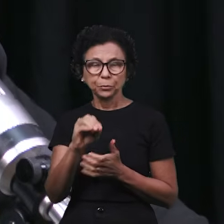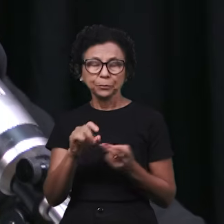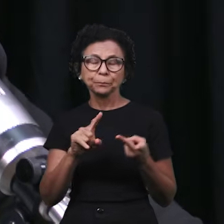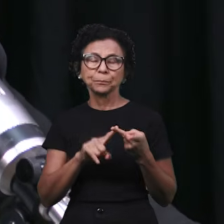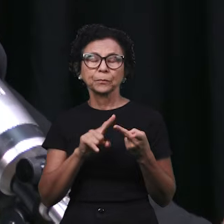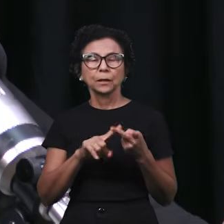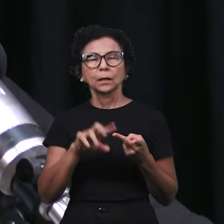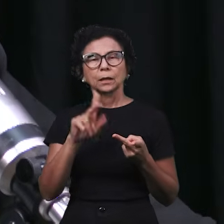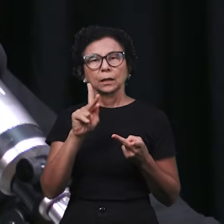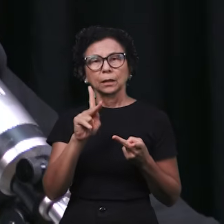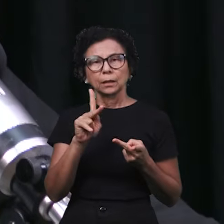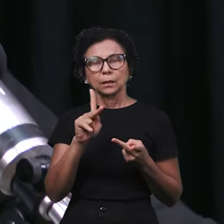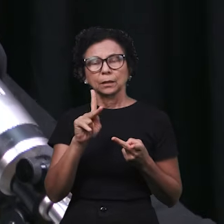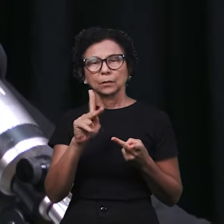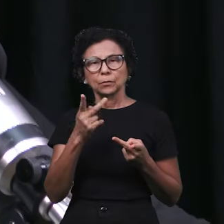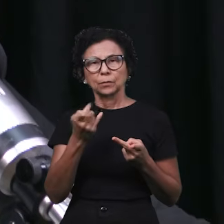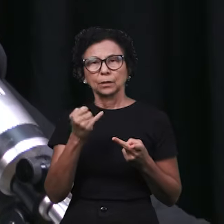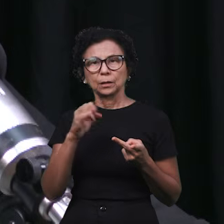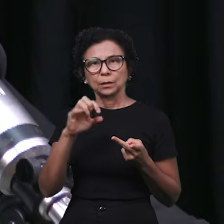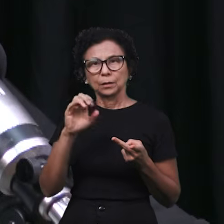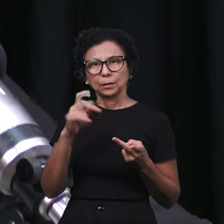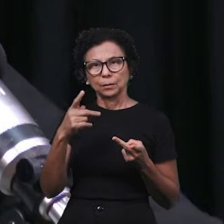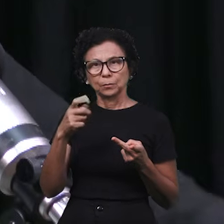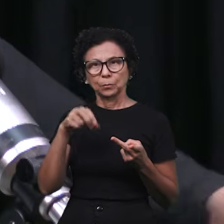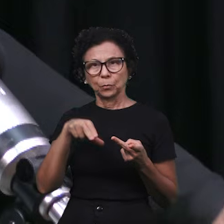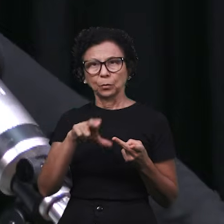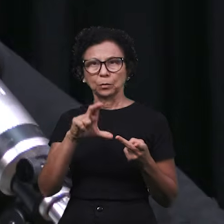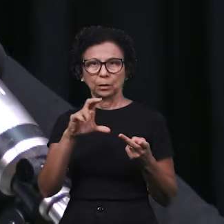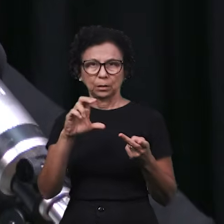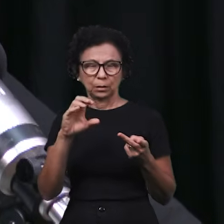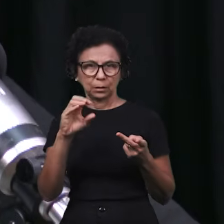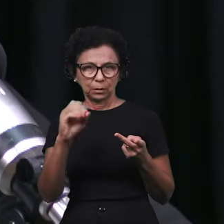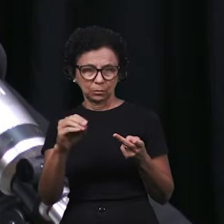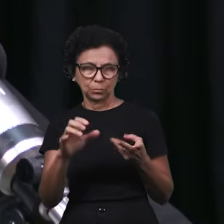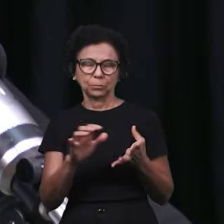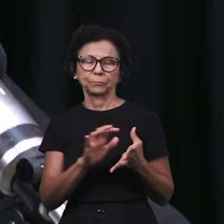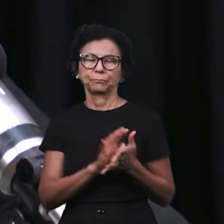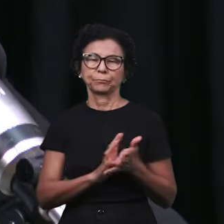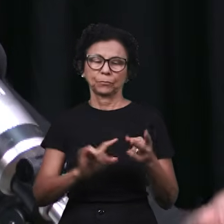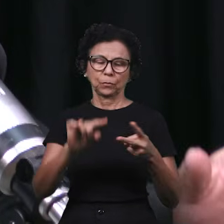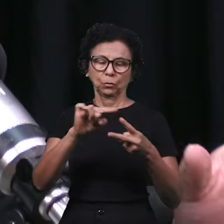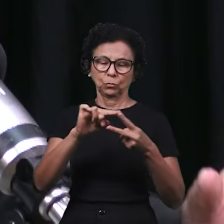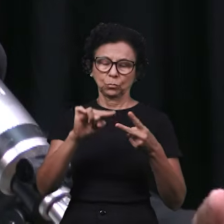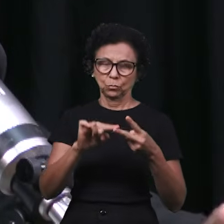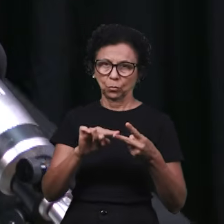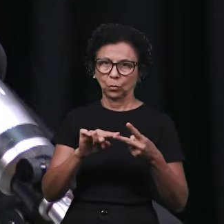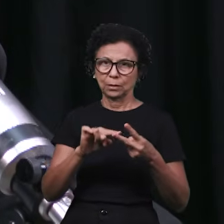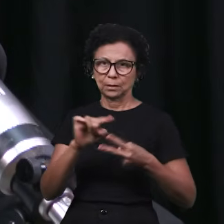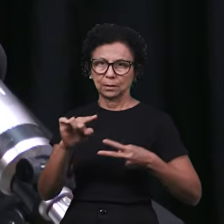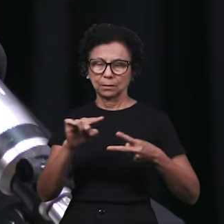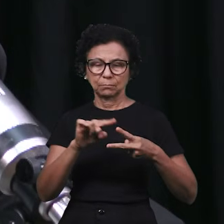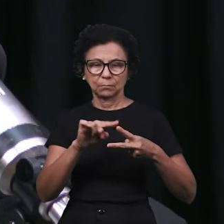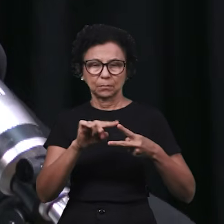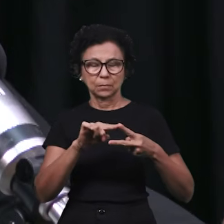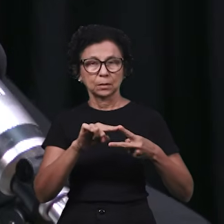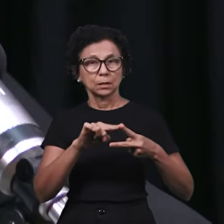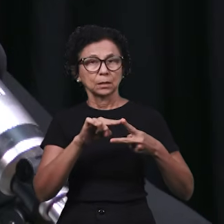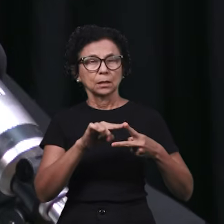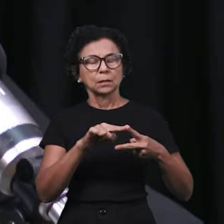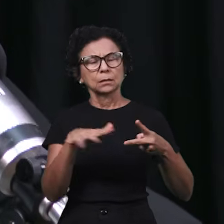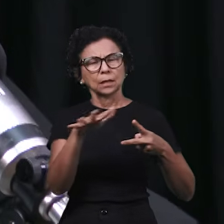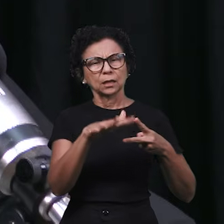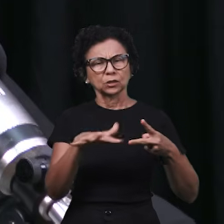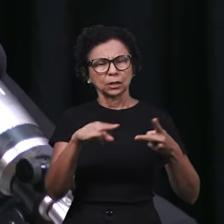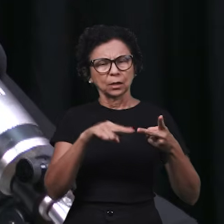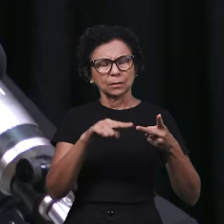português. Mas dentro do processo tradutório, eles se conectam, tá? Nesse sentido aqui, quando ele fala a palavra fonte, é um sentido muito